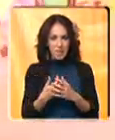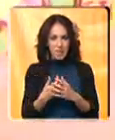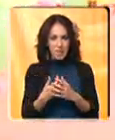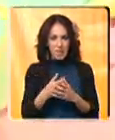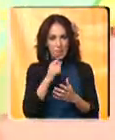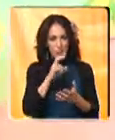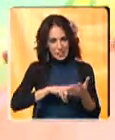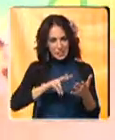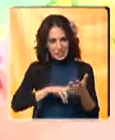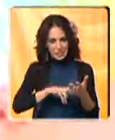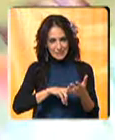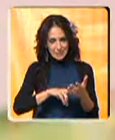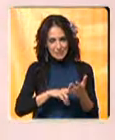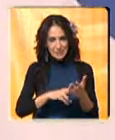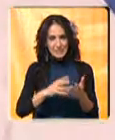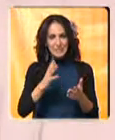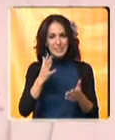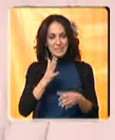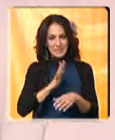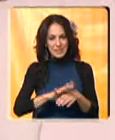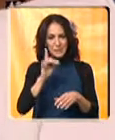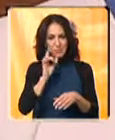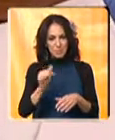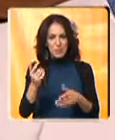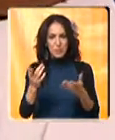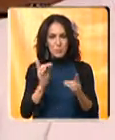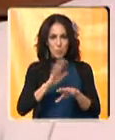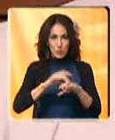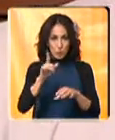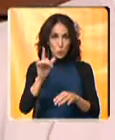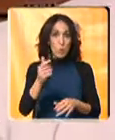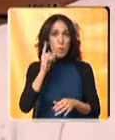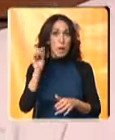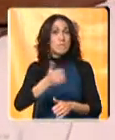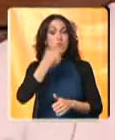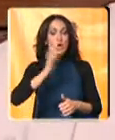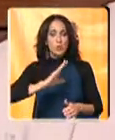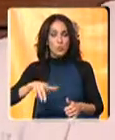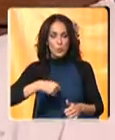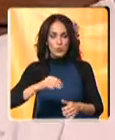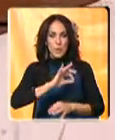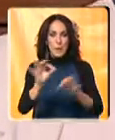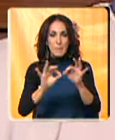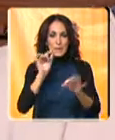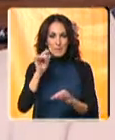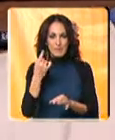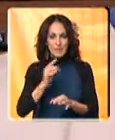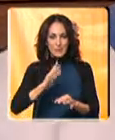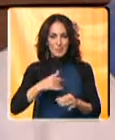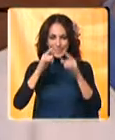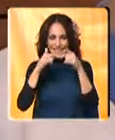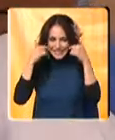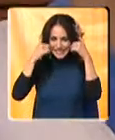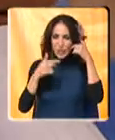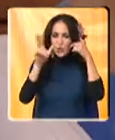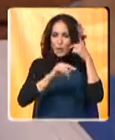Não se importa de ler. Querido pai, por seres o melhor pai do mundo, vais ter uma prenda especial neste Natal. Um sorriso